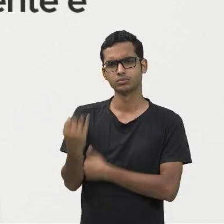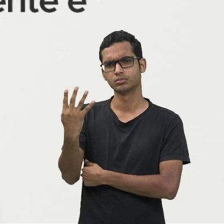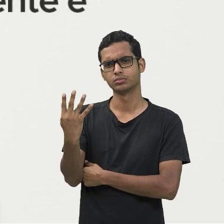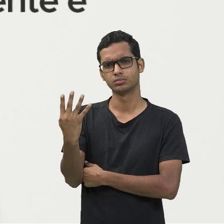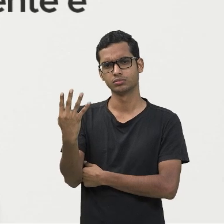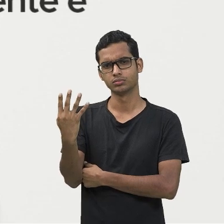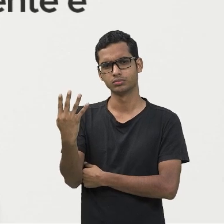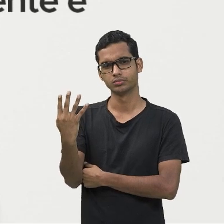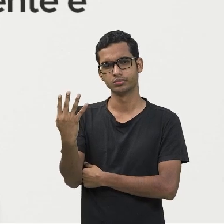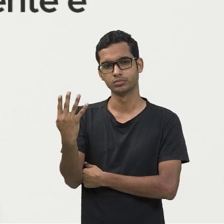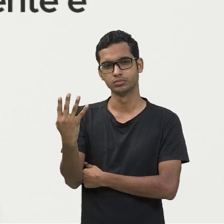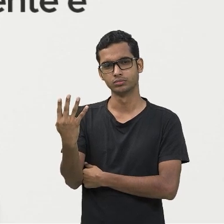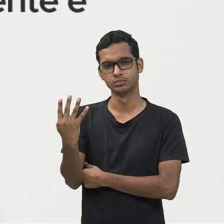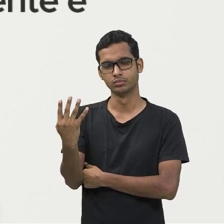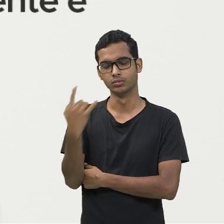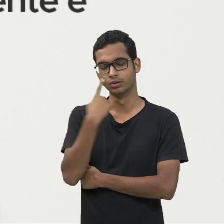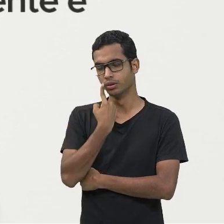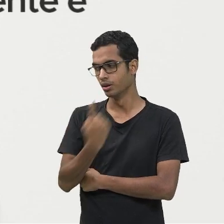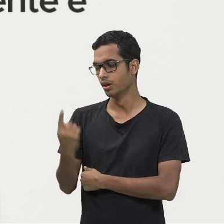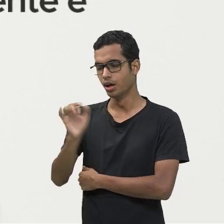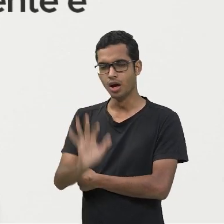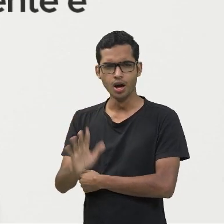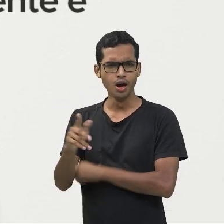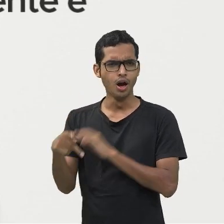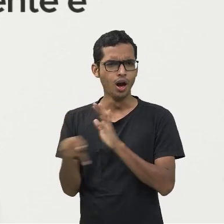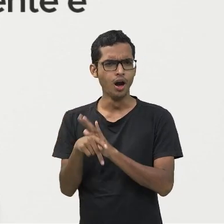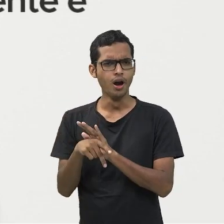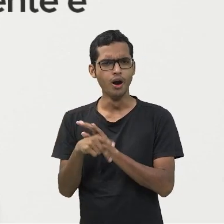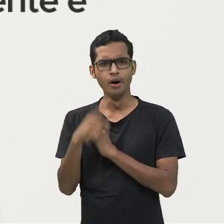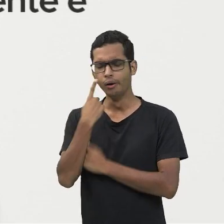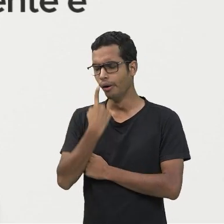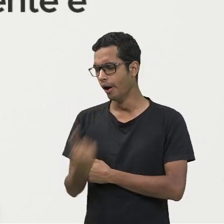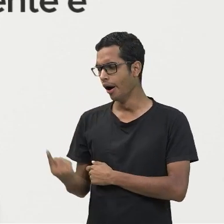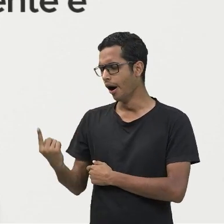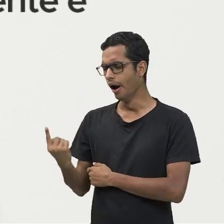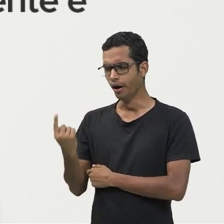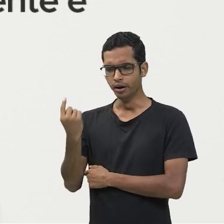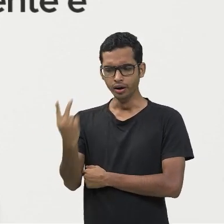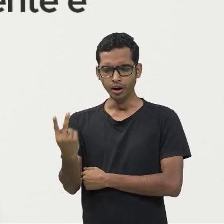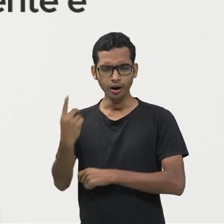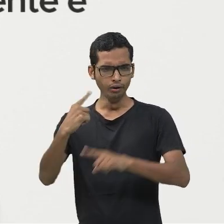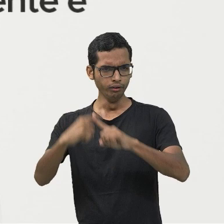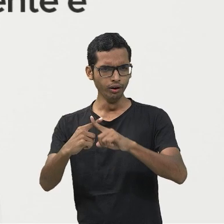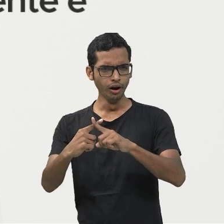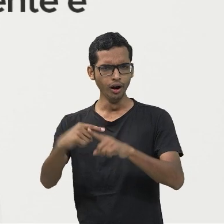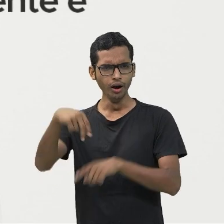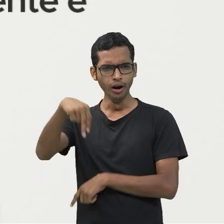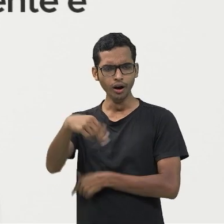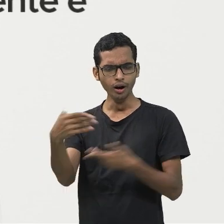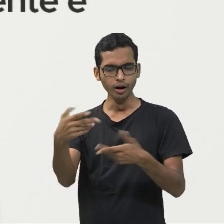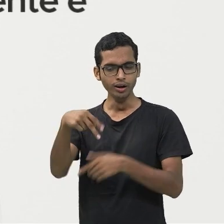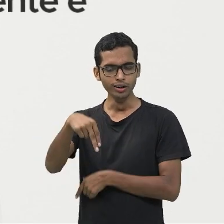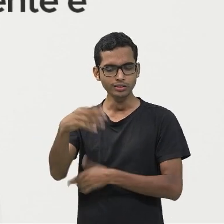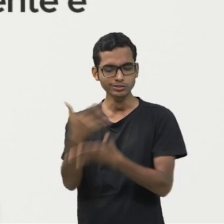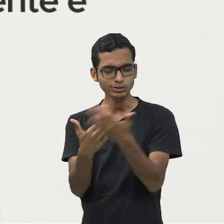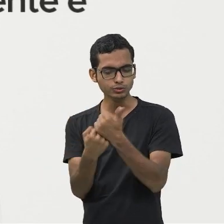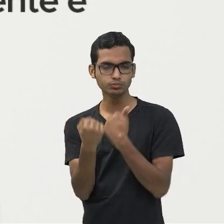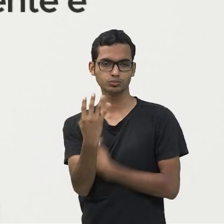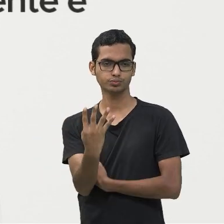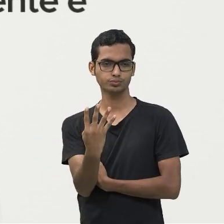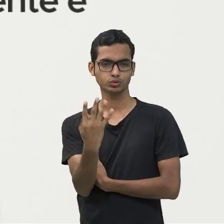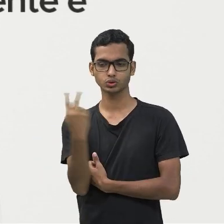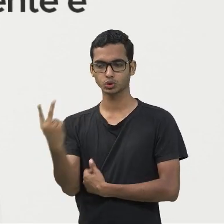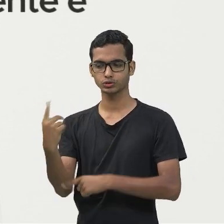utilizar, né, o nosso termo geral. Então, é 2 vezes o n, mas agora o meu n é